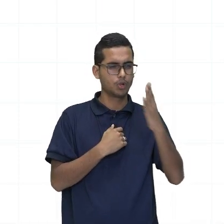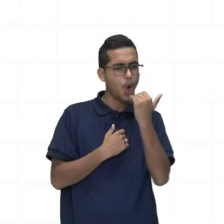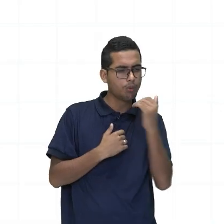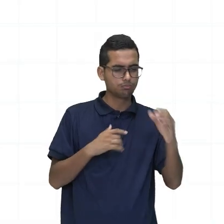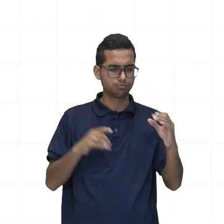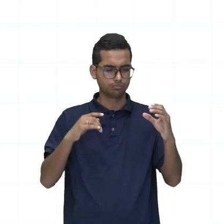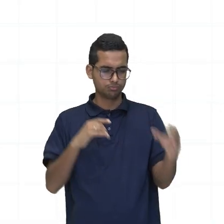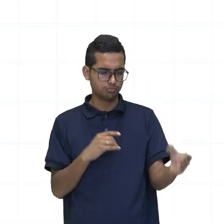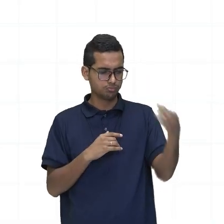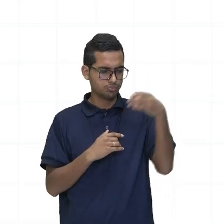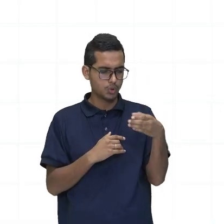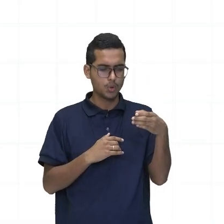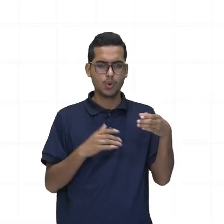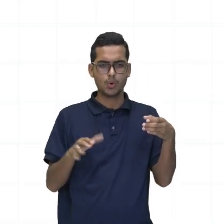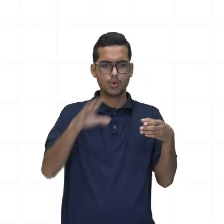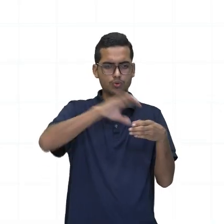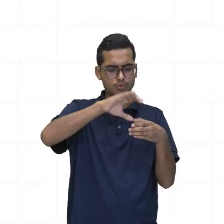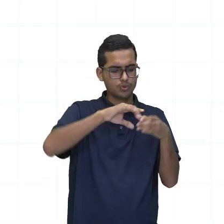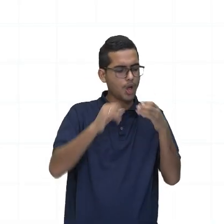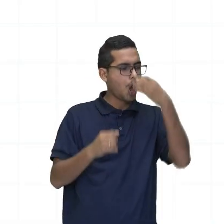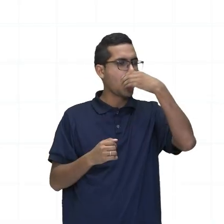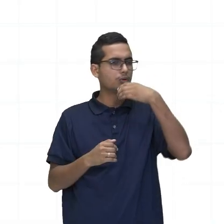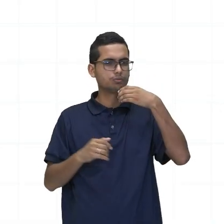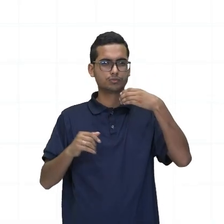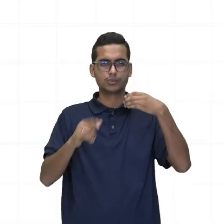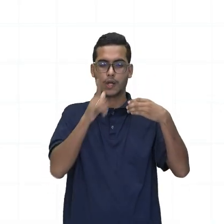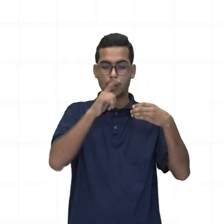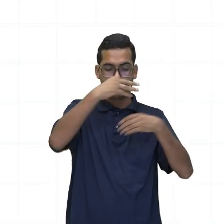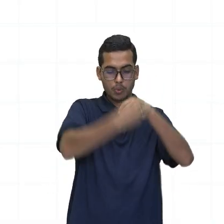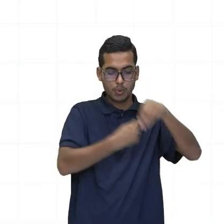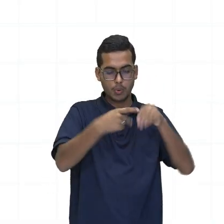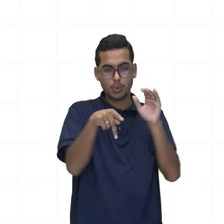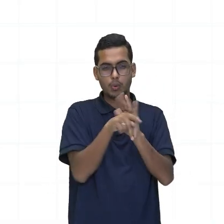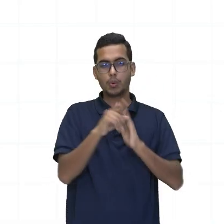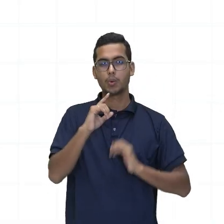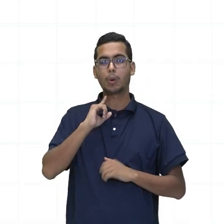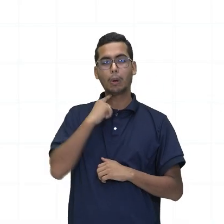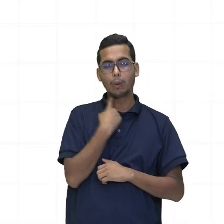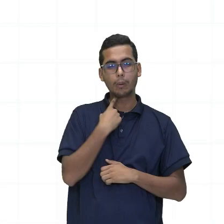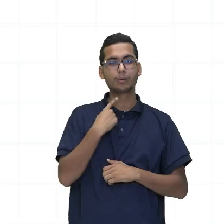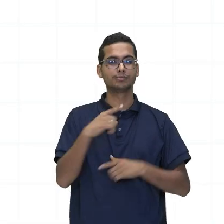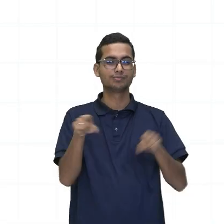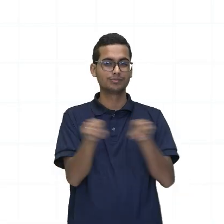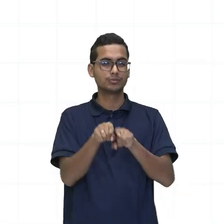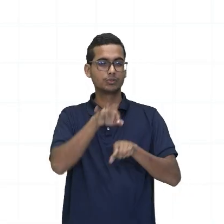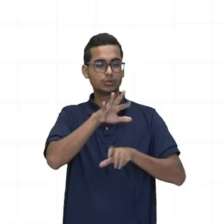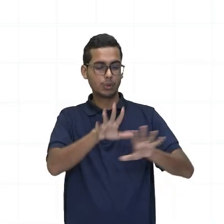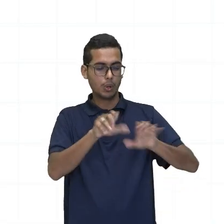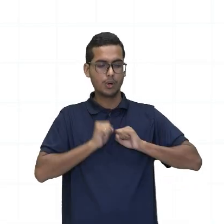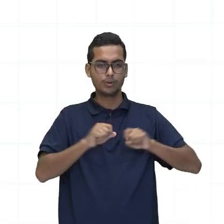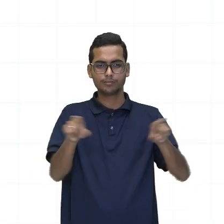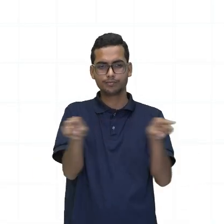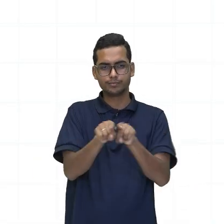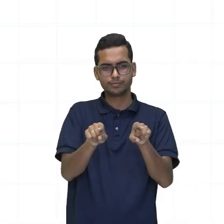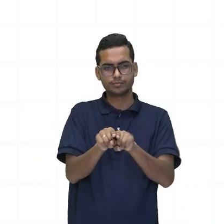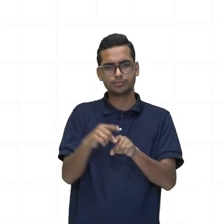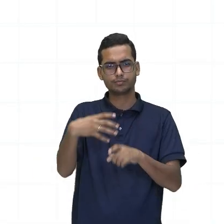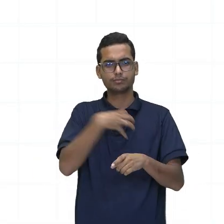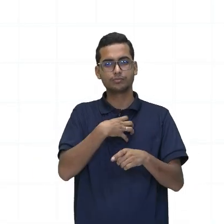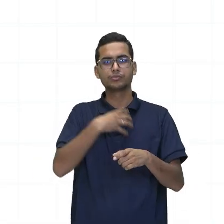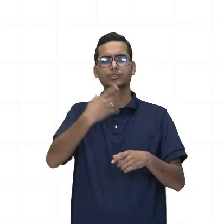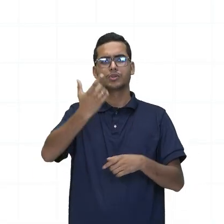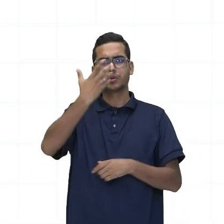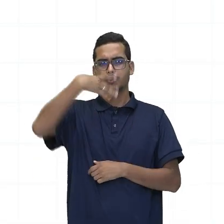corpo, dor abdominal, icterícia, que são esses olhos amarelos que vocês estão vendo aí